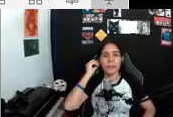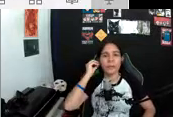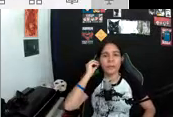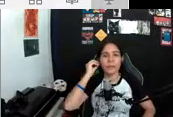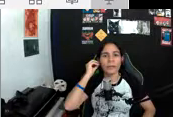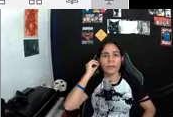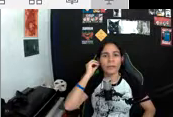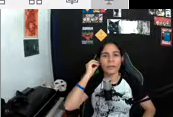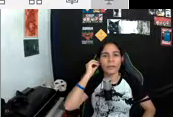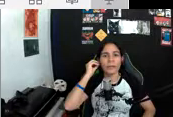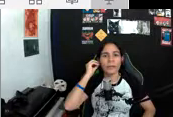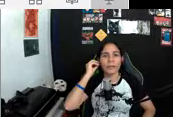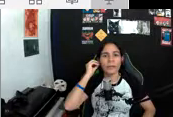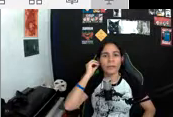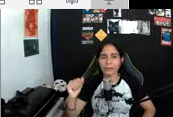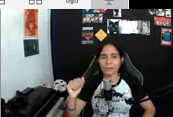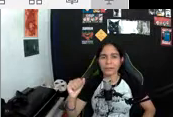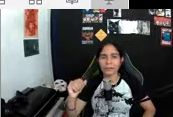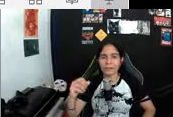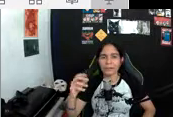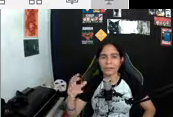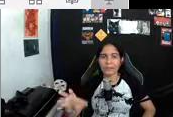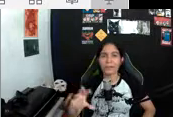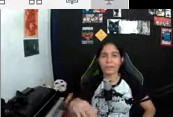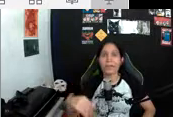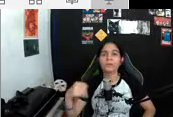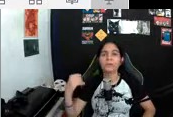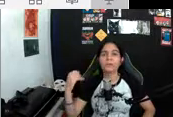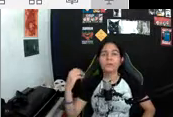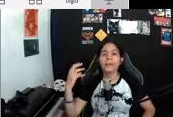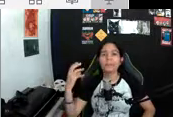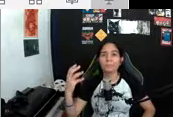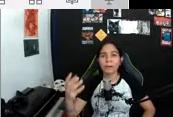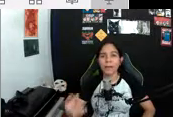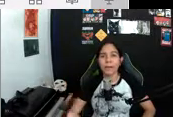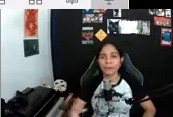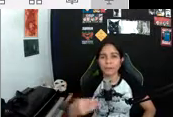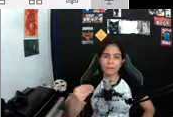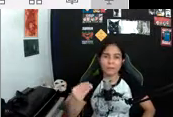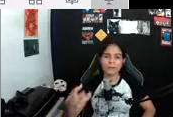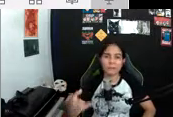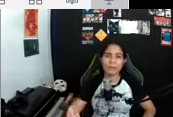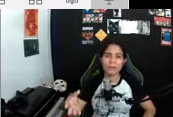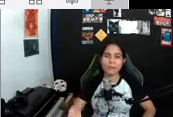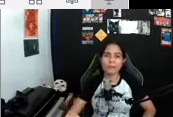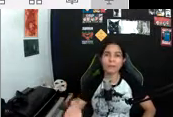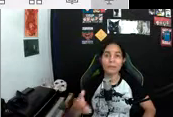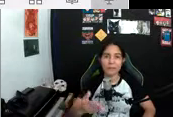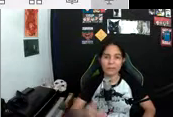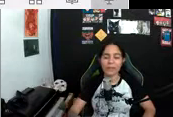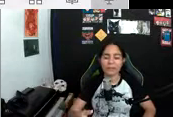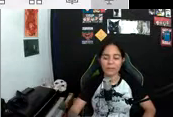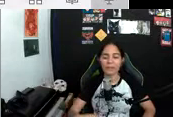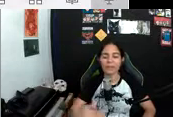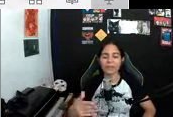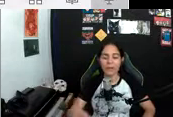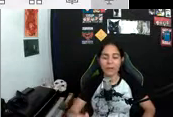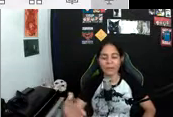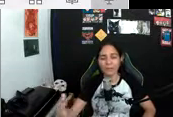foi transmitida dentro da qualificação, dentro da prática dos conhecimentos que vocês vão